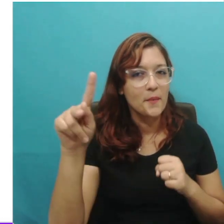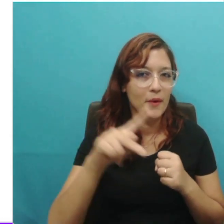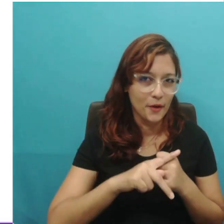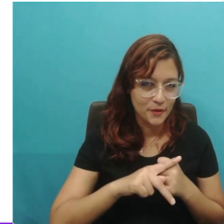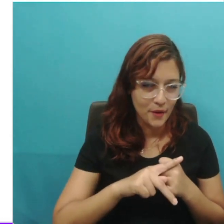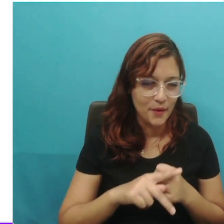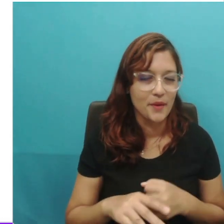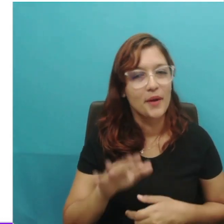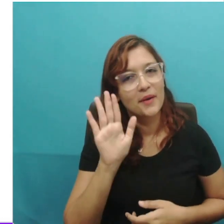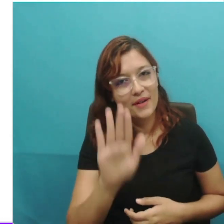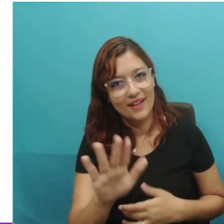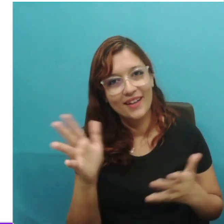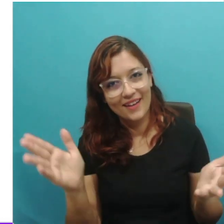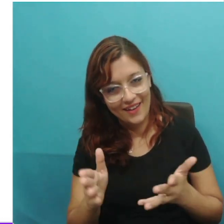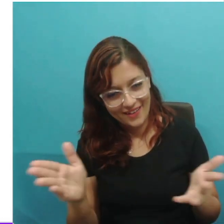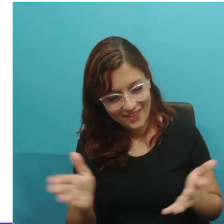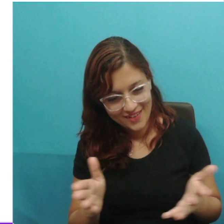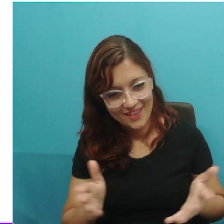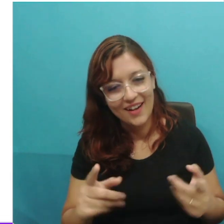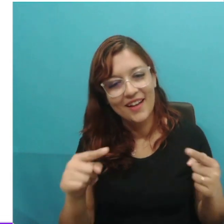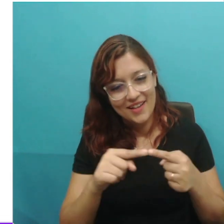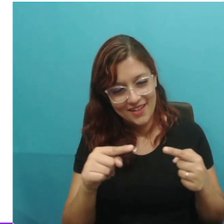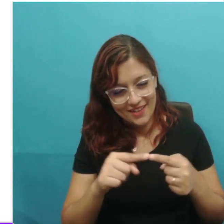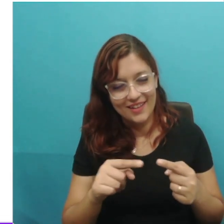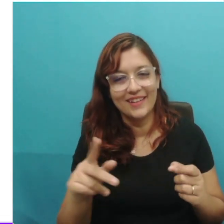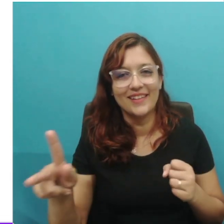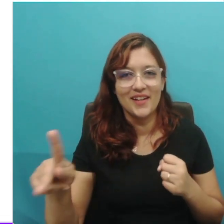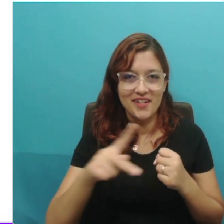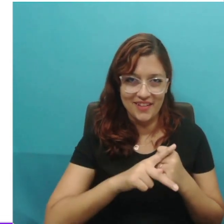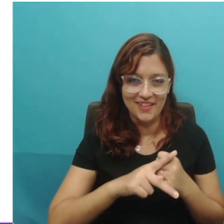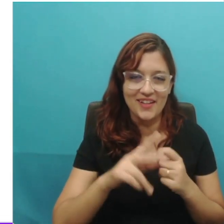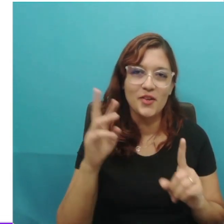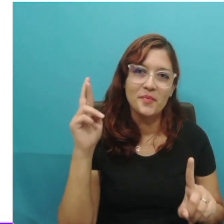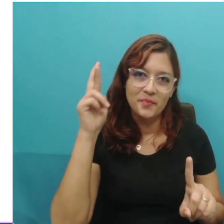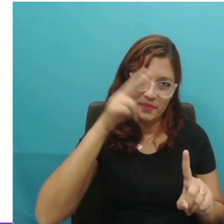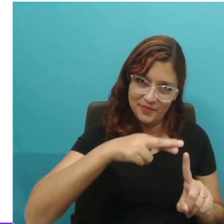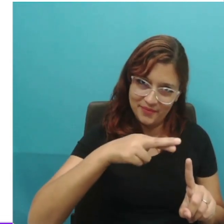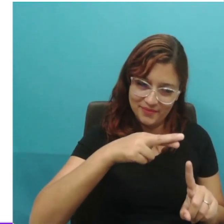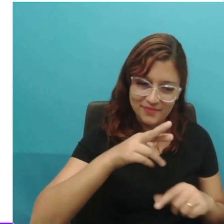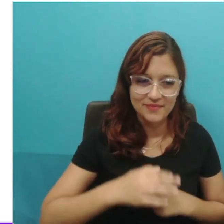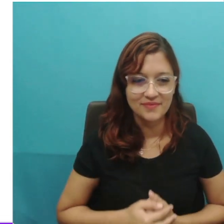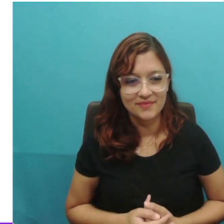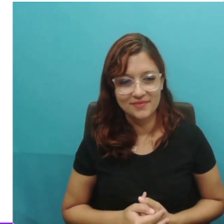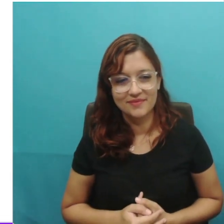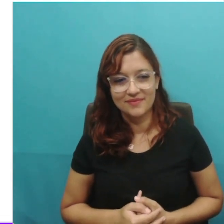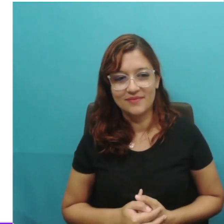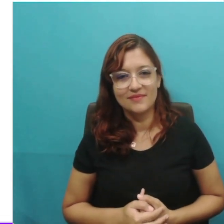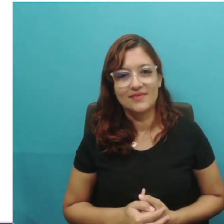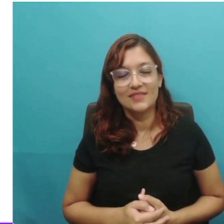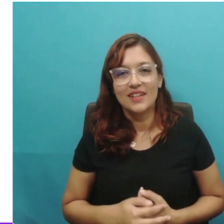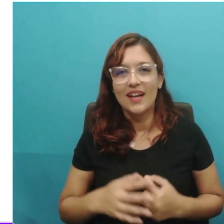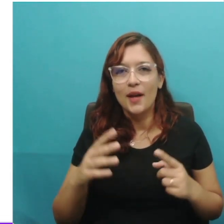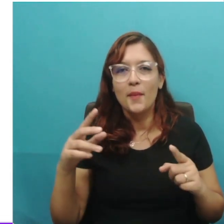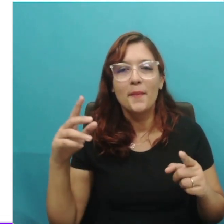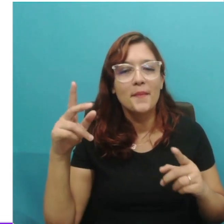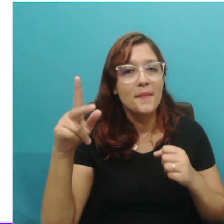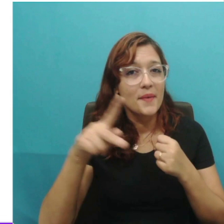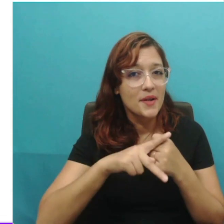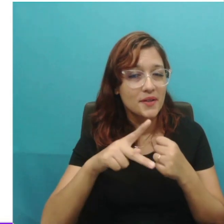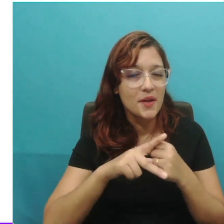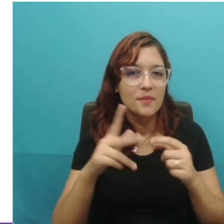Quer dizer, continuando a falar sobre pronomes e agora pronomes relativos.